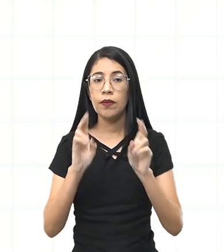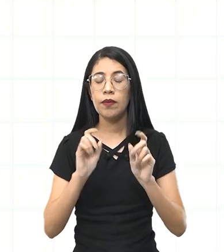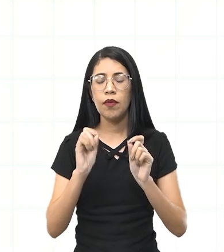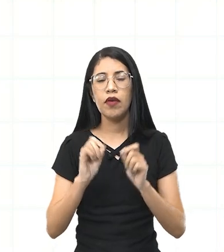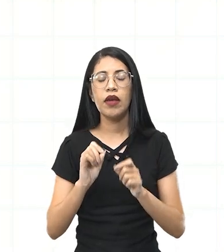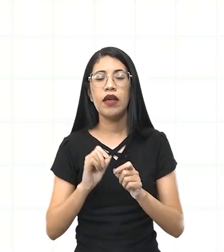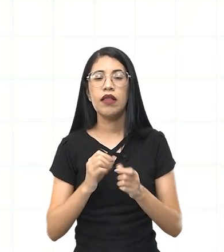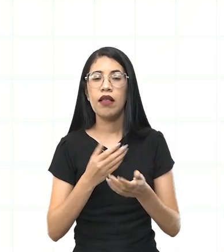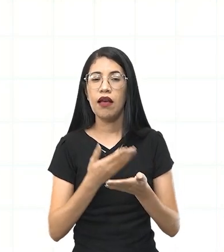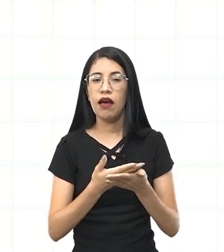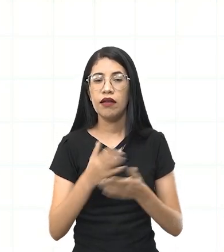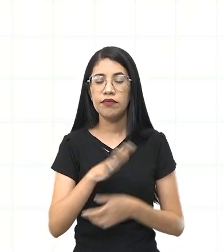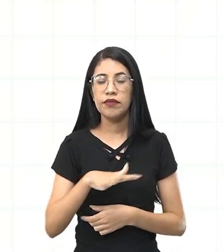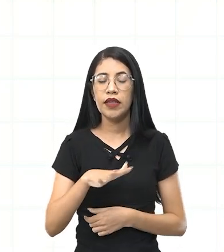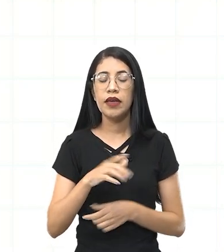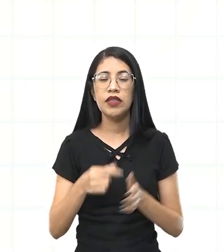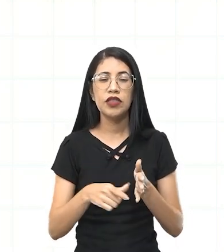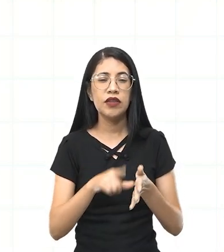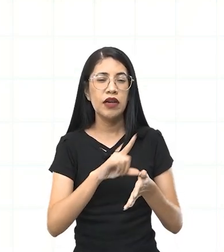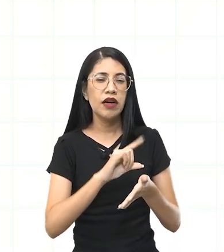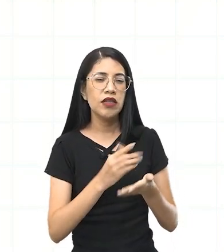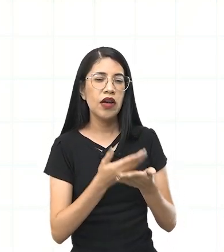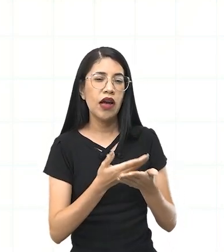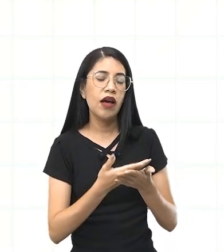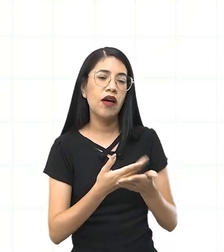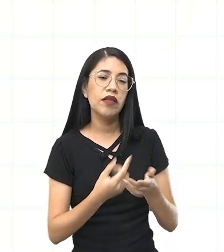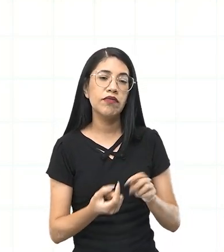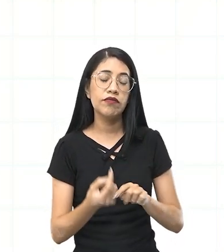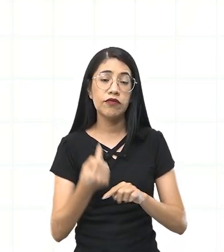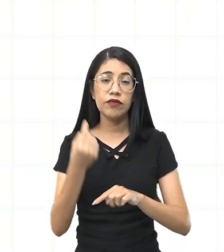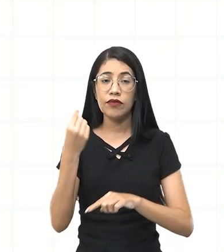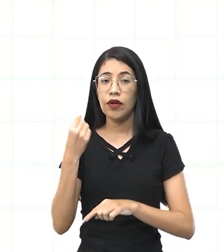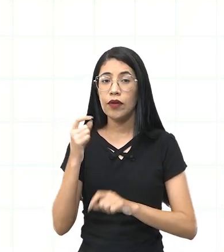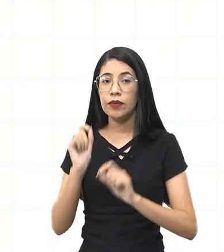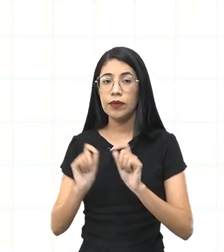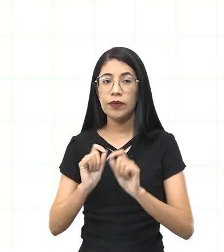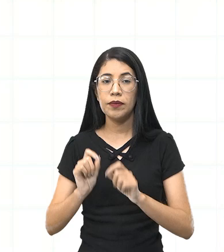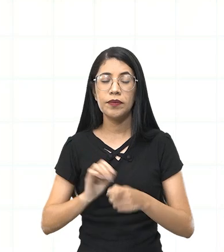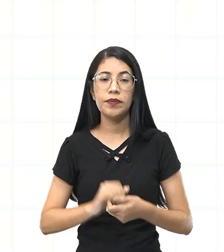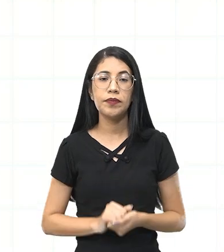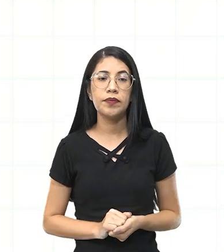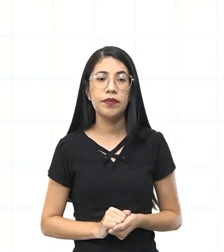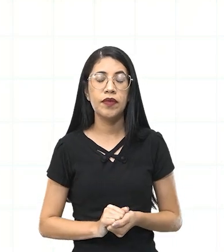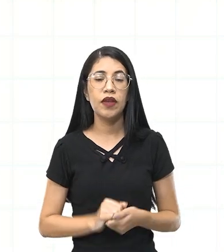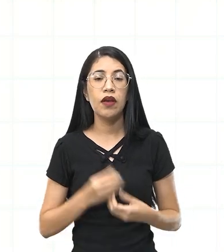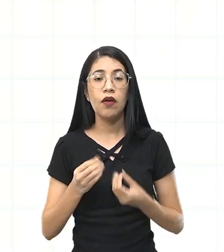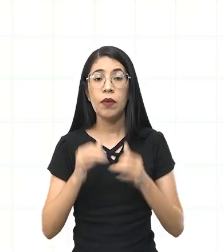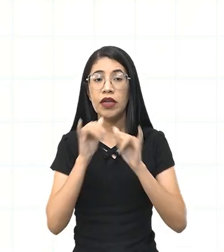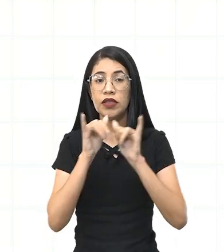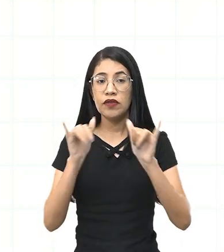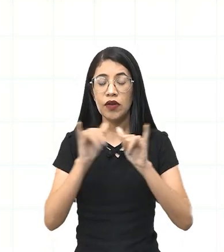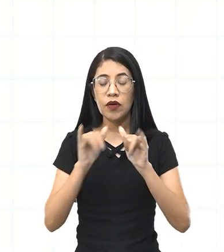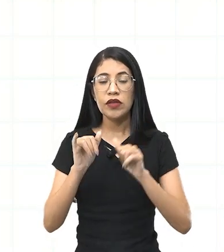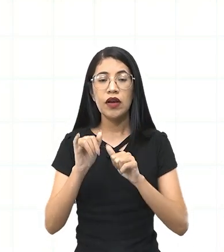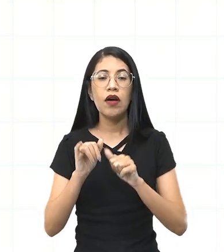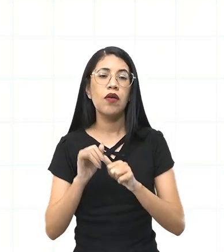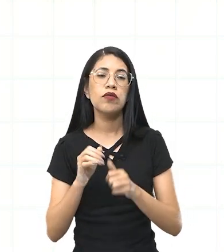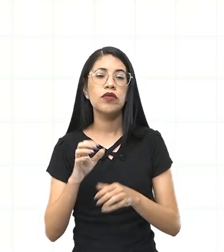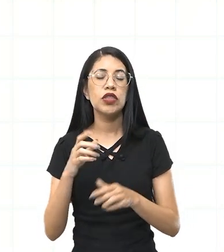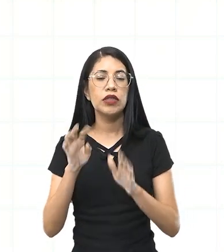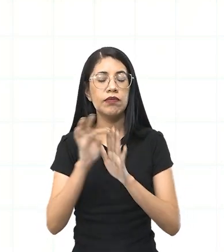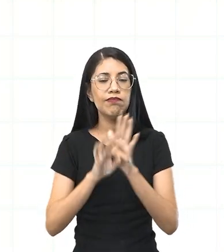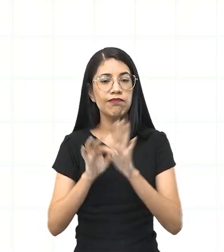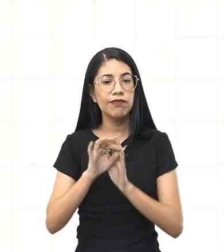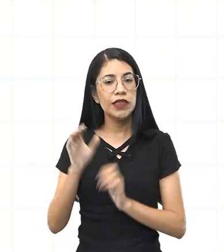aí a gente volta lá nas nossas aulas, né, de divulgação de textos